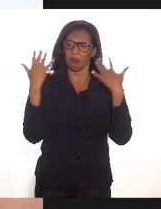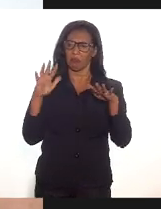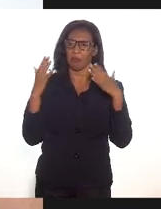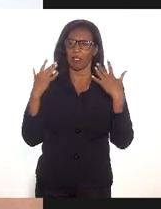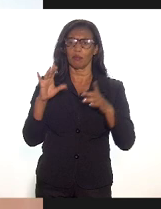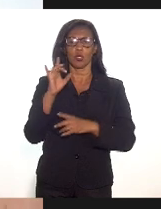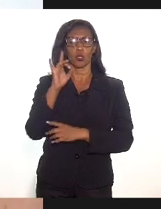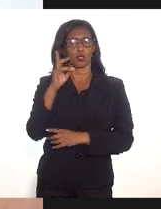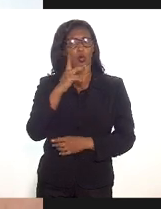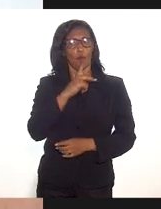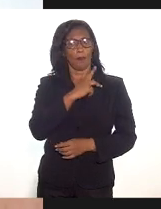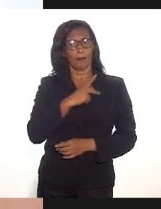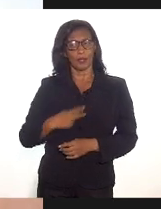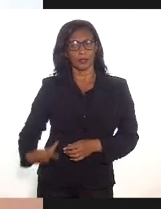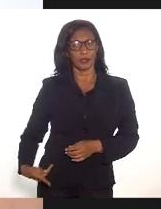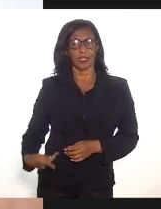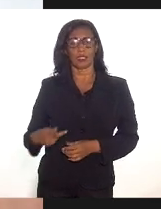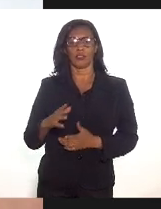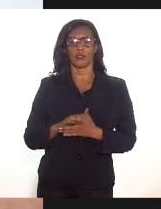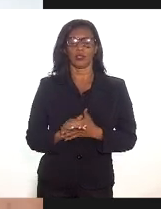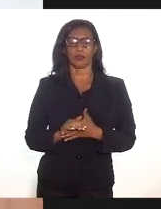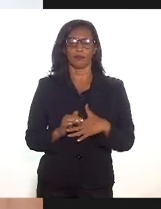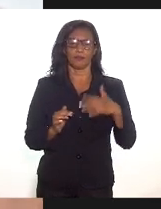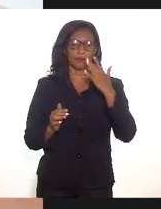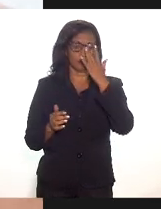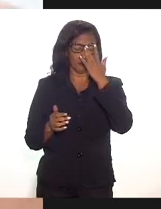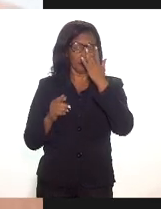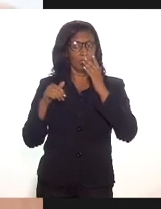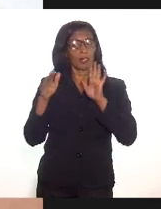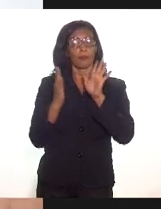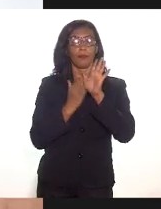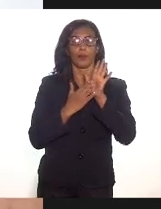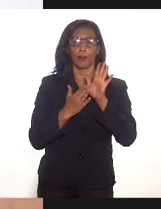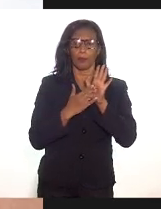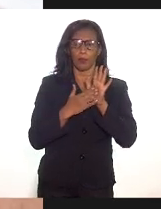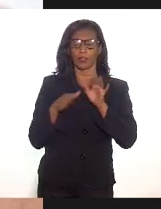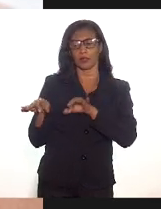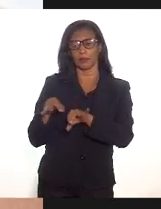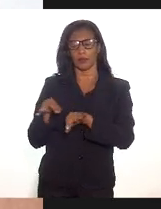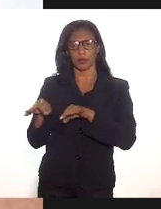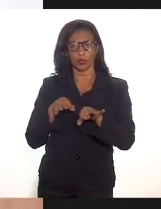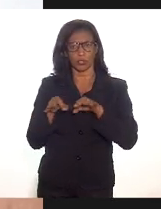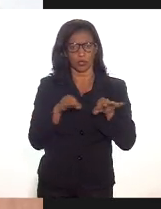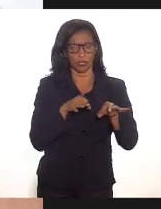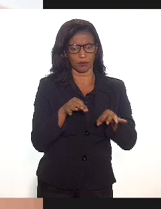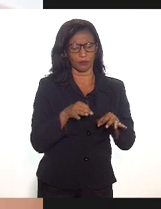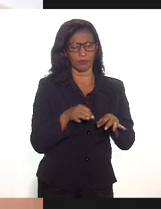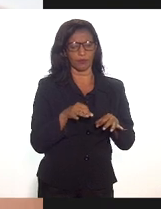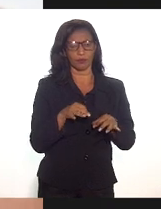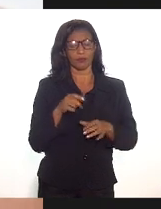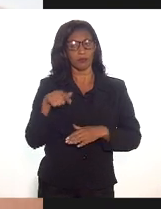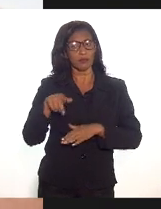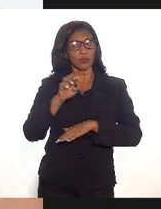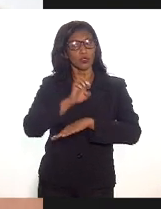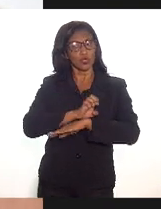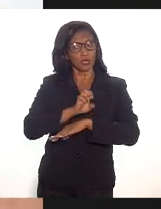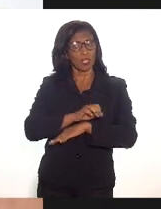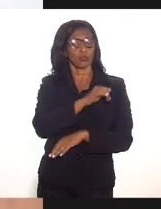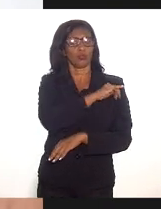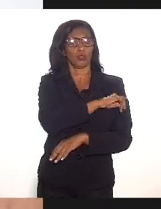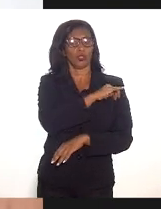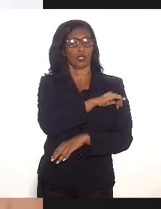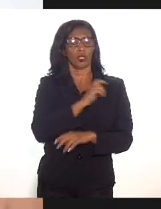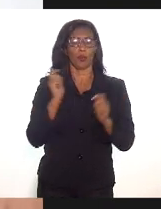nosso presidente André Siciliano, que propôs esse projeto para que o Estado do Rio de